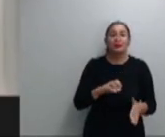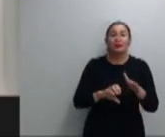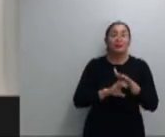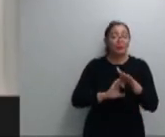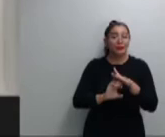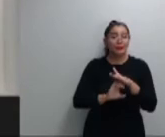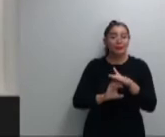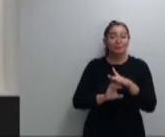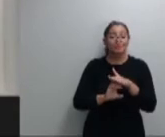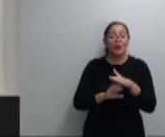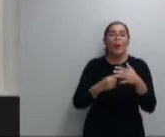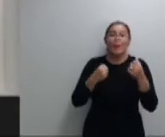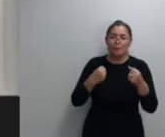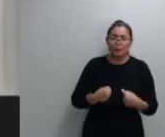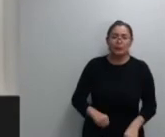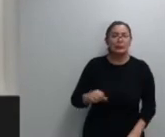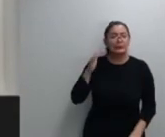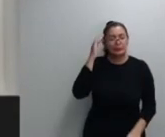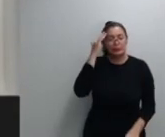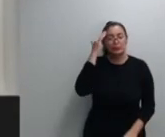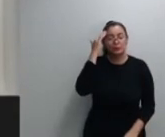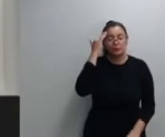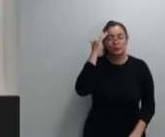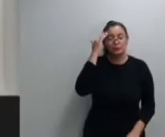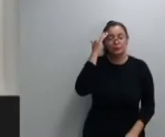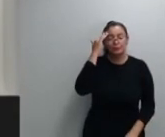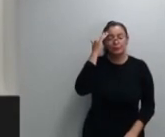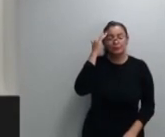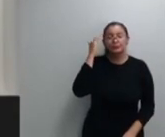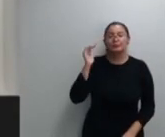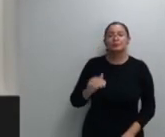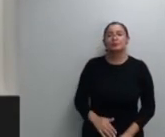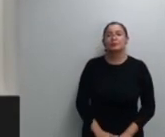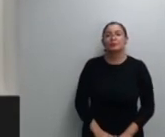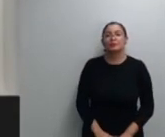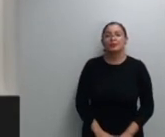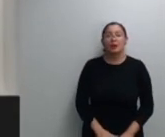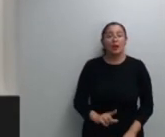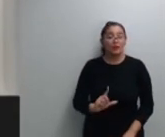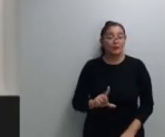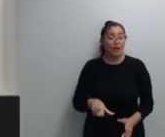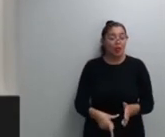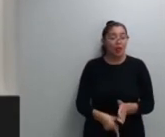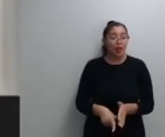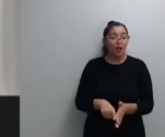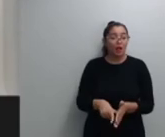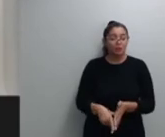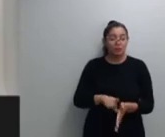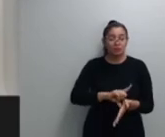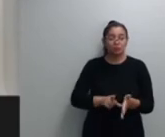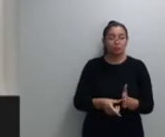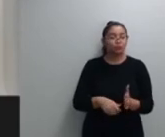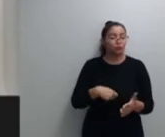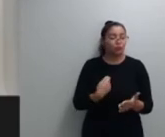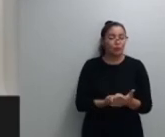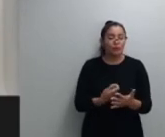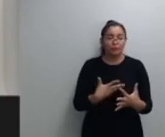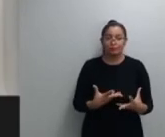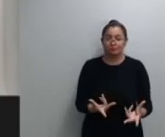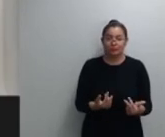entender que nessa hipótese haverá o estorno? Podemos sim entender, mas não porque o fisco disse.